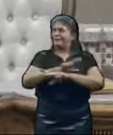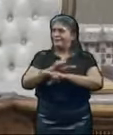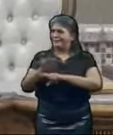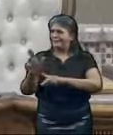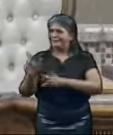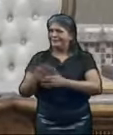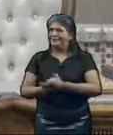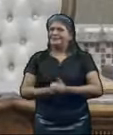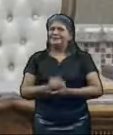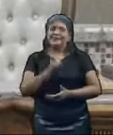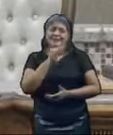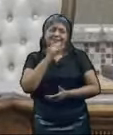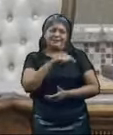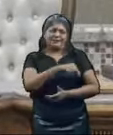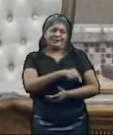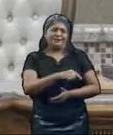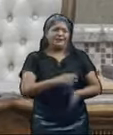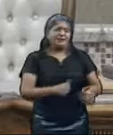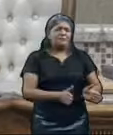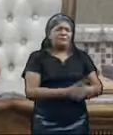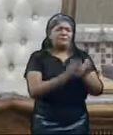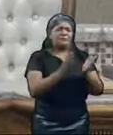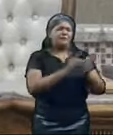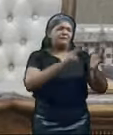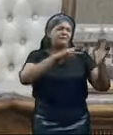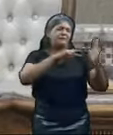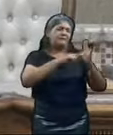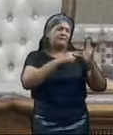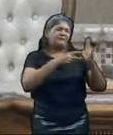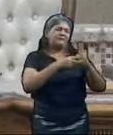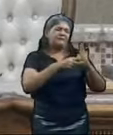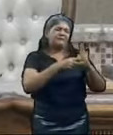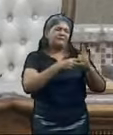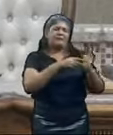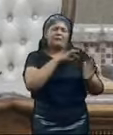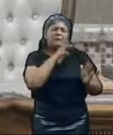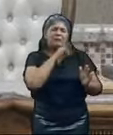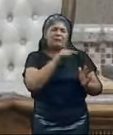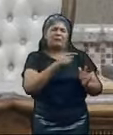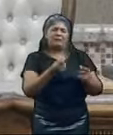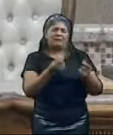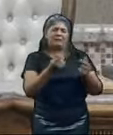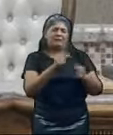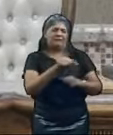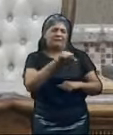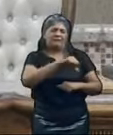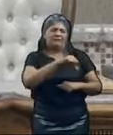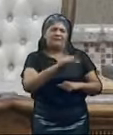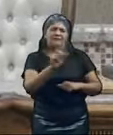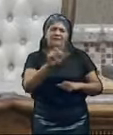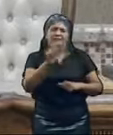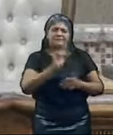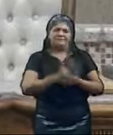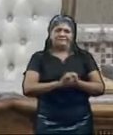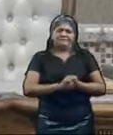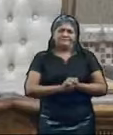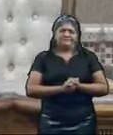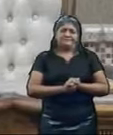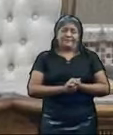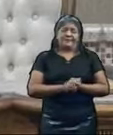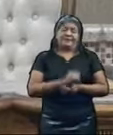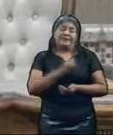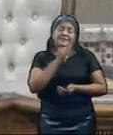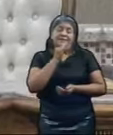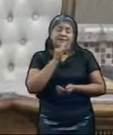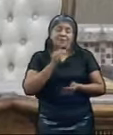Pobreza aqui não é Jesus não está dizendo que é pobreza material né Deve estar dos povos